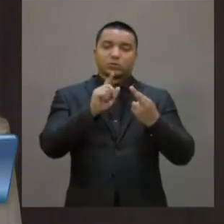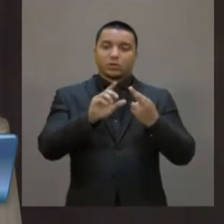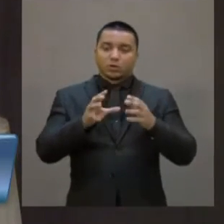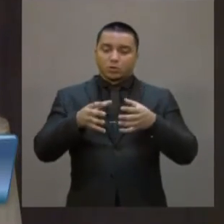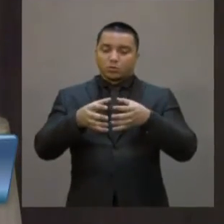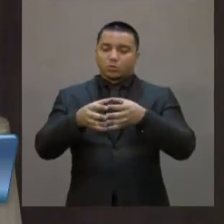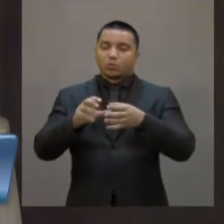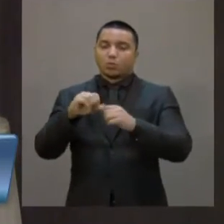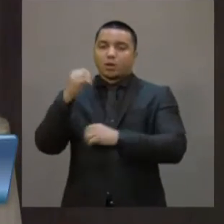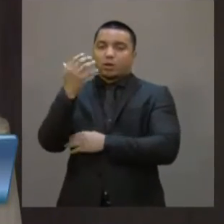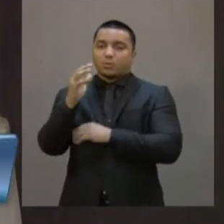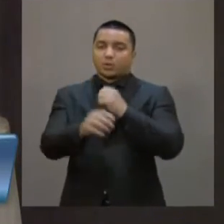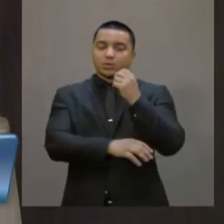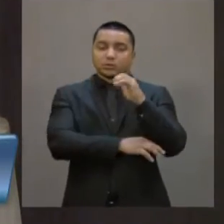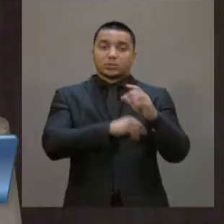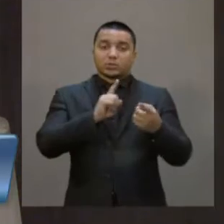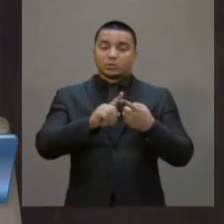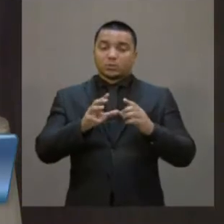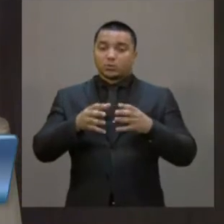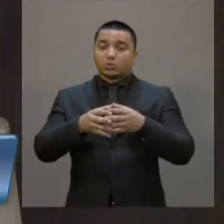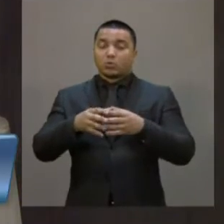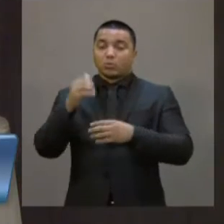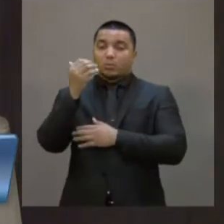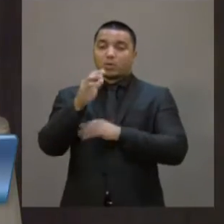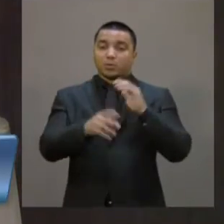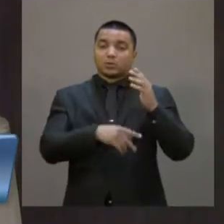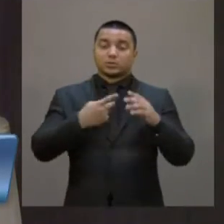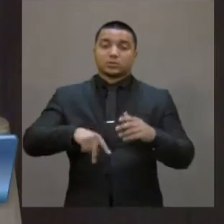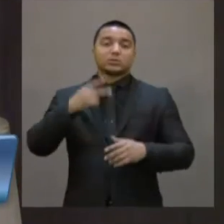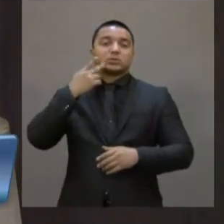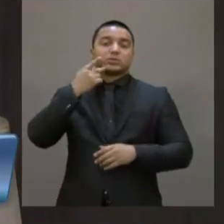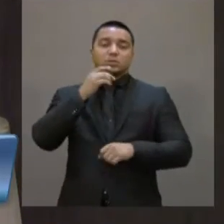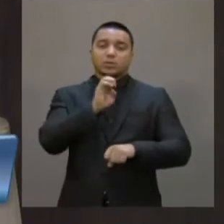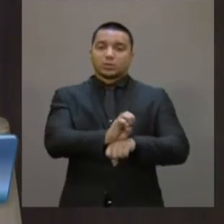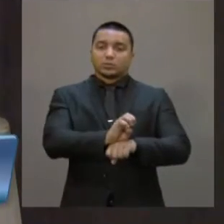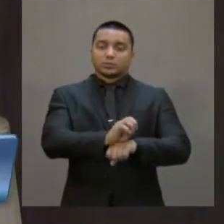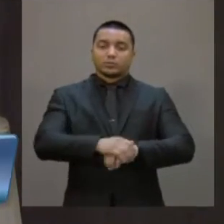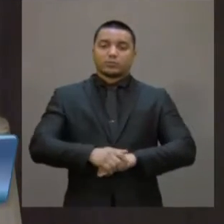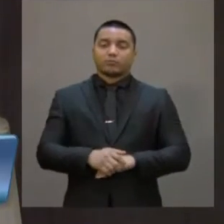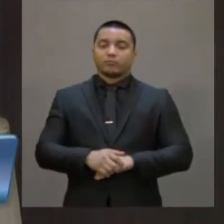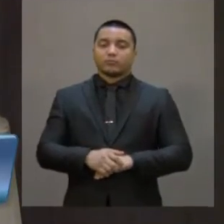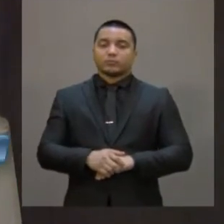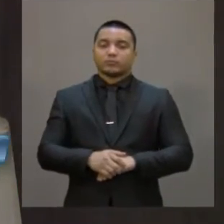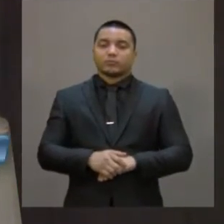frentes ambientalistas e comissões de meio ambiente do Estado, deputado Heitor.